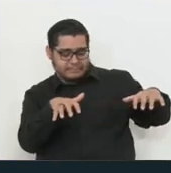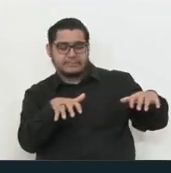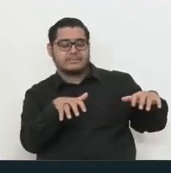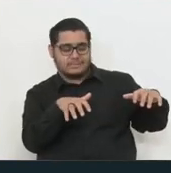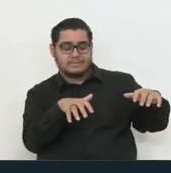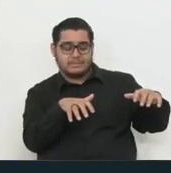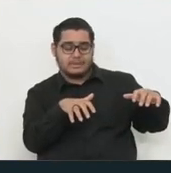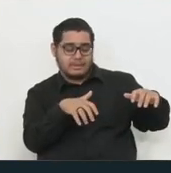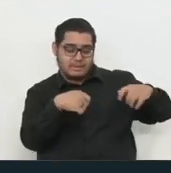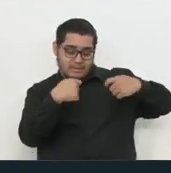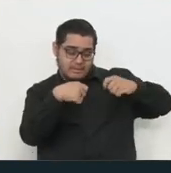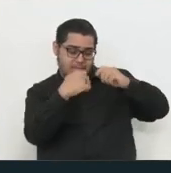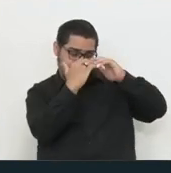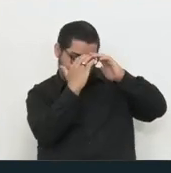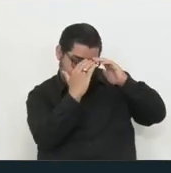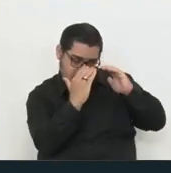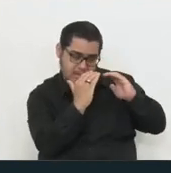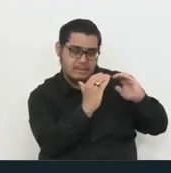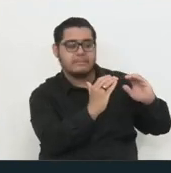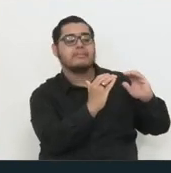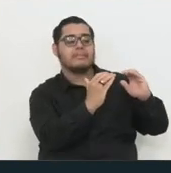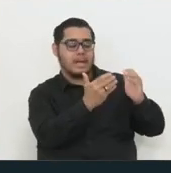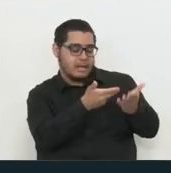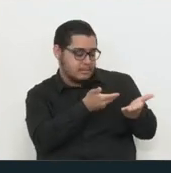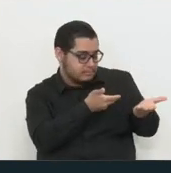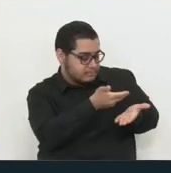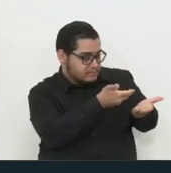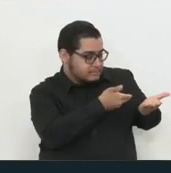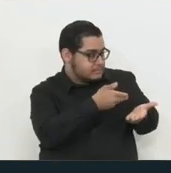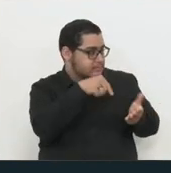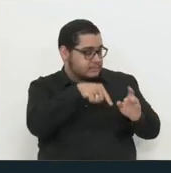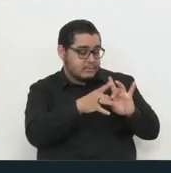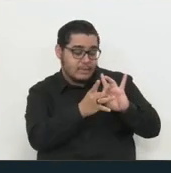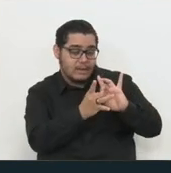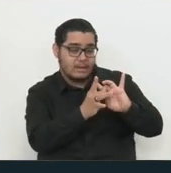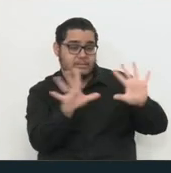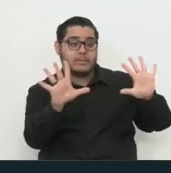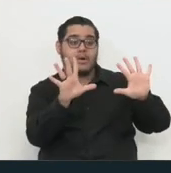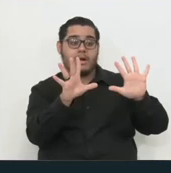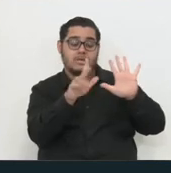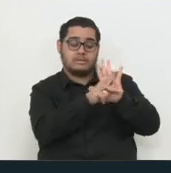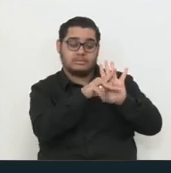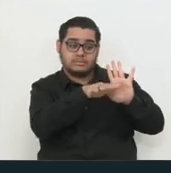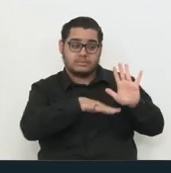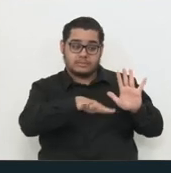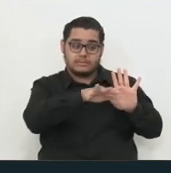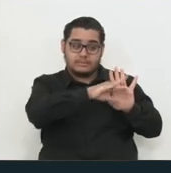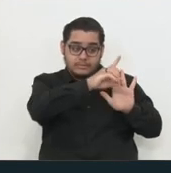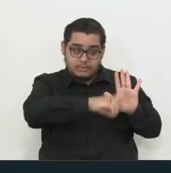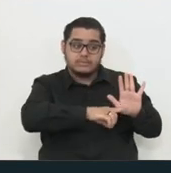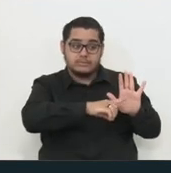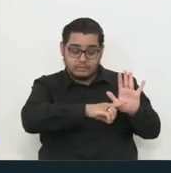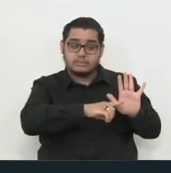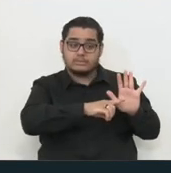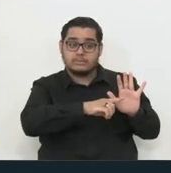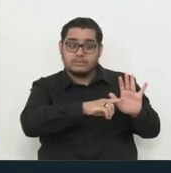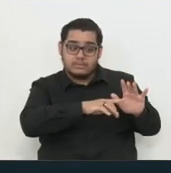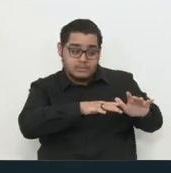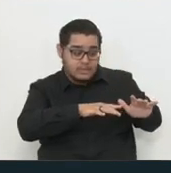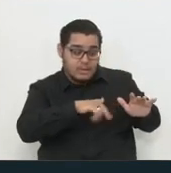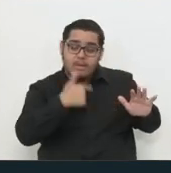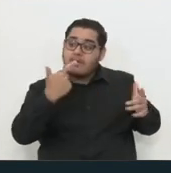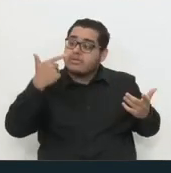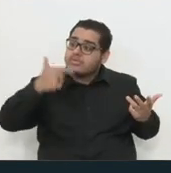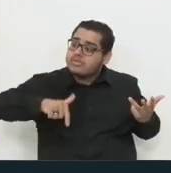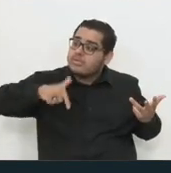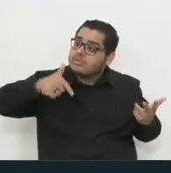respeito e a estrutura basilar do Estado democrático de direito e que não podemos permitir que se repita